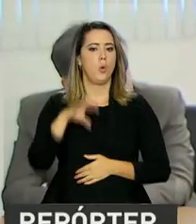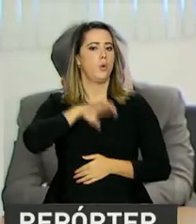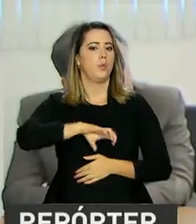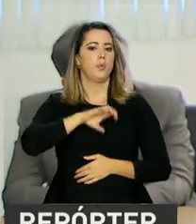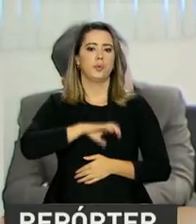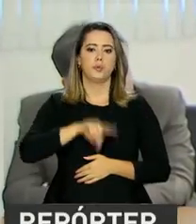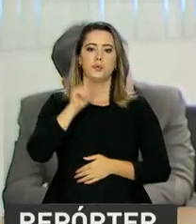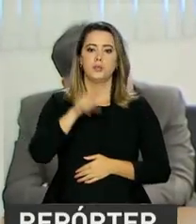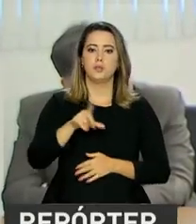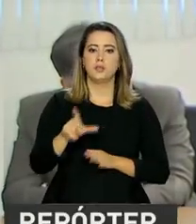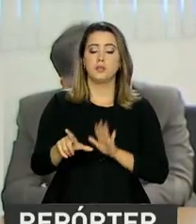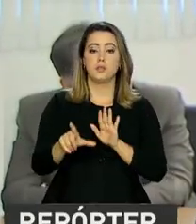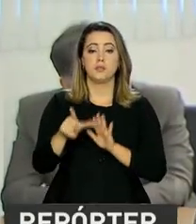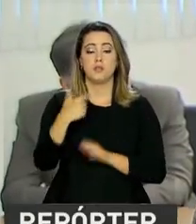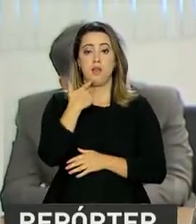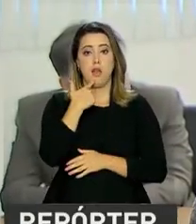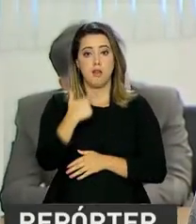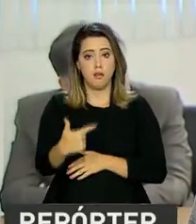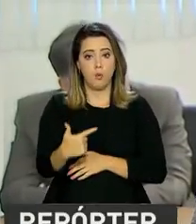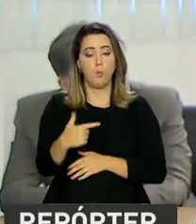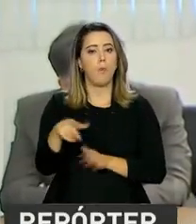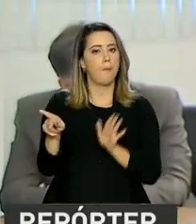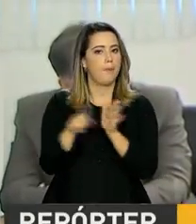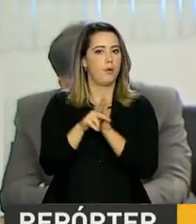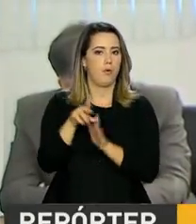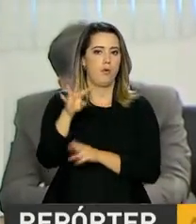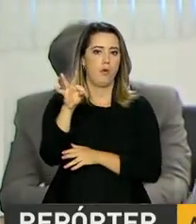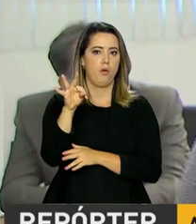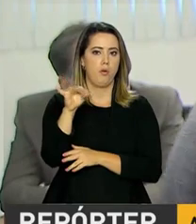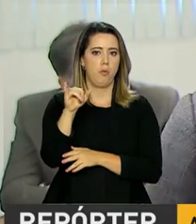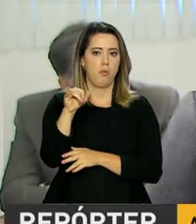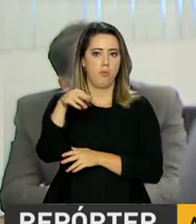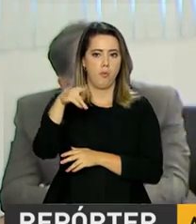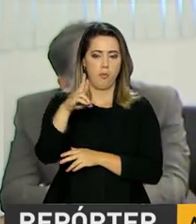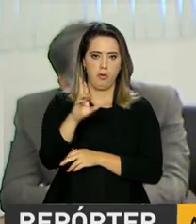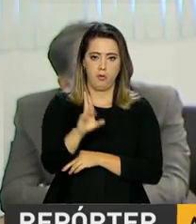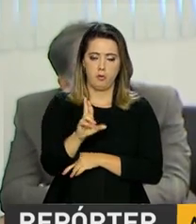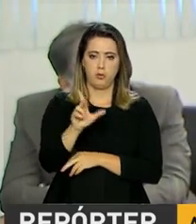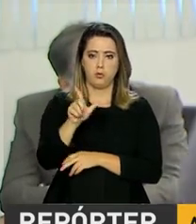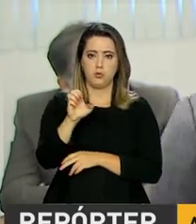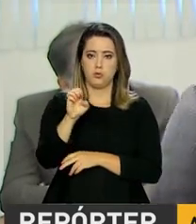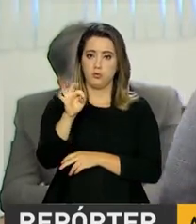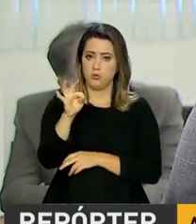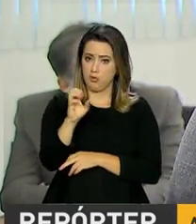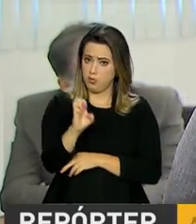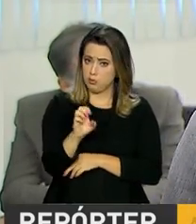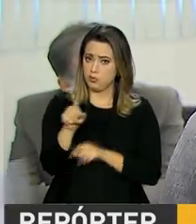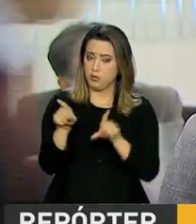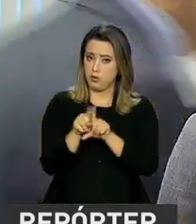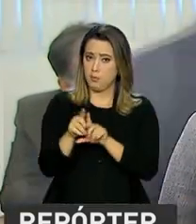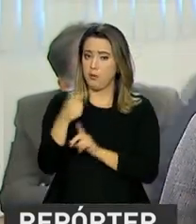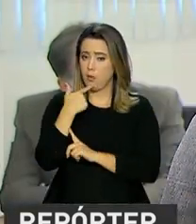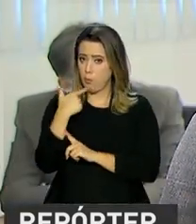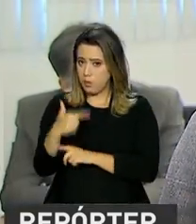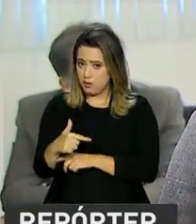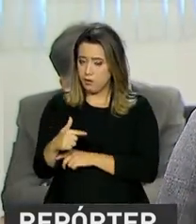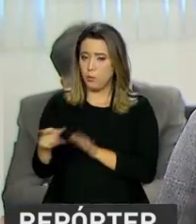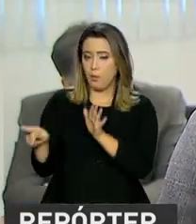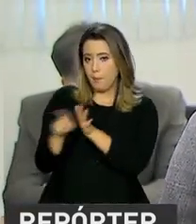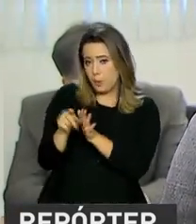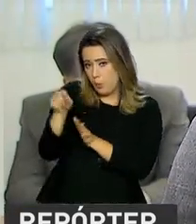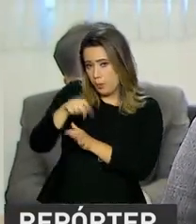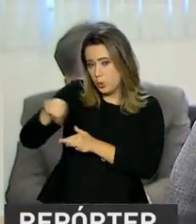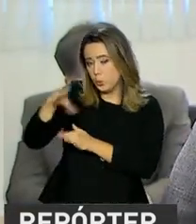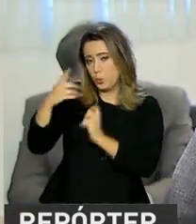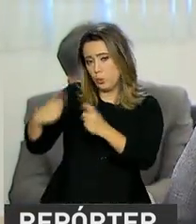oficial de timor leste assim como o dialeto local chamado teto no entanto somente 20%